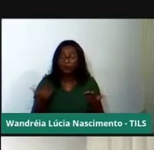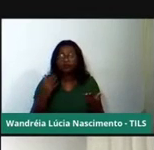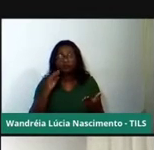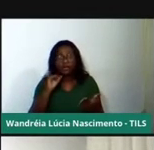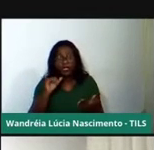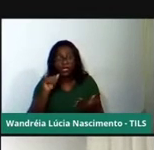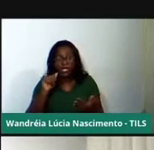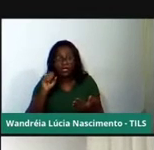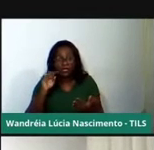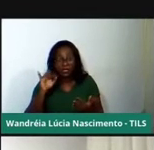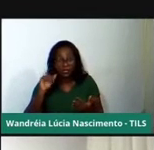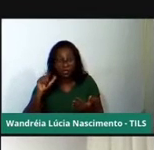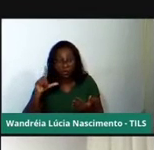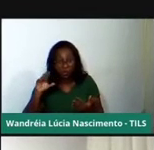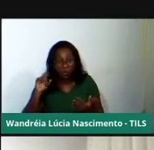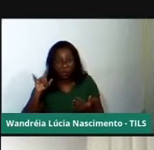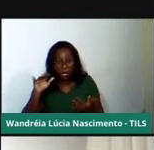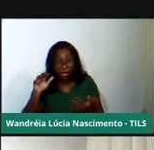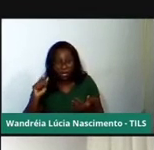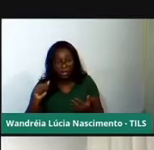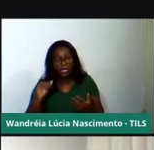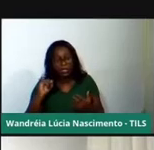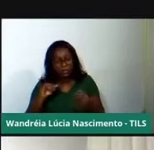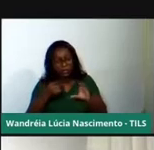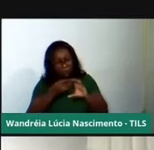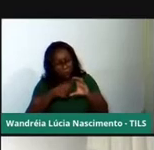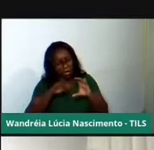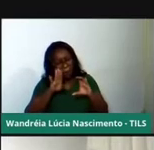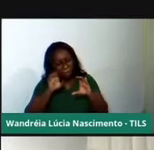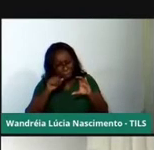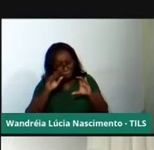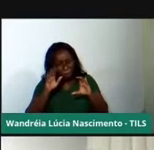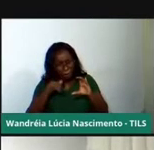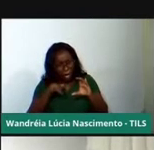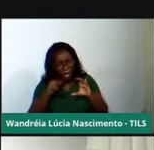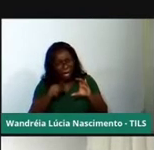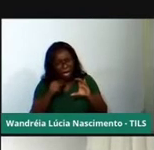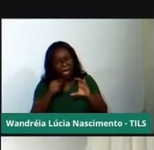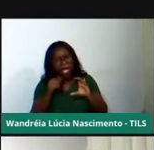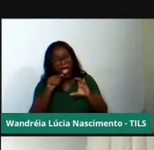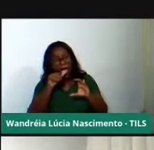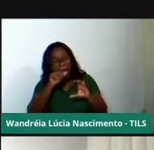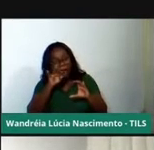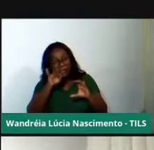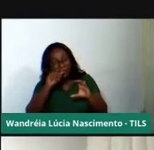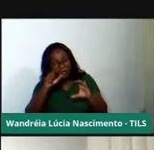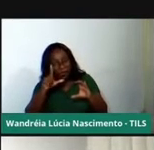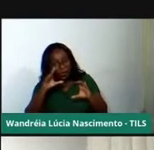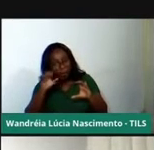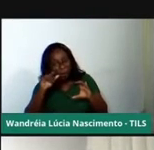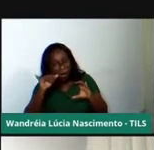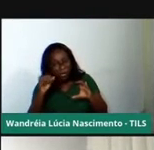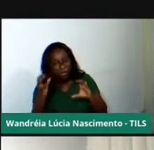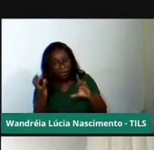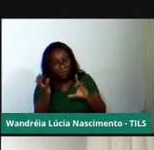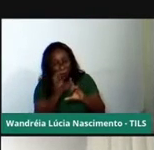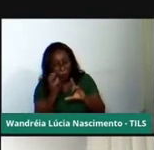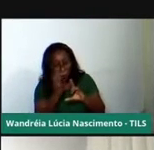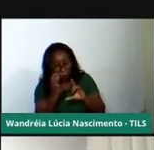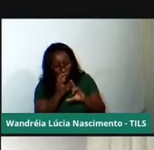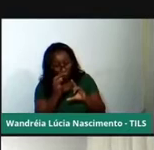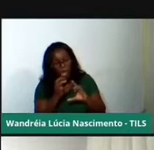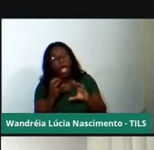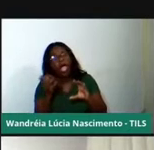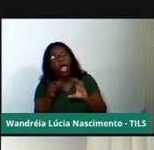endotélio está intacto, preservado, saudável, a acetilcolina, então, ela atua sobre o seu receptor e aí consegue aumentar cálcio